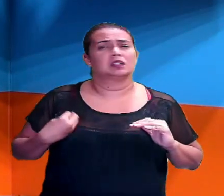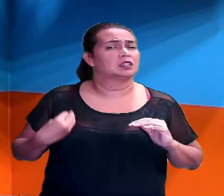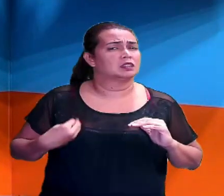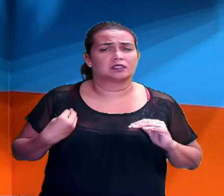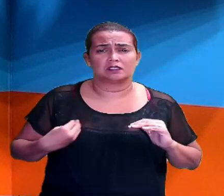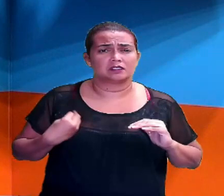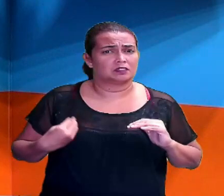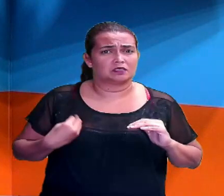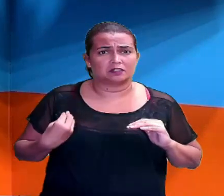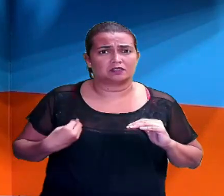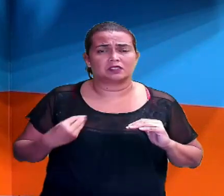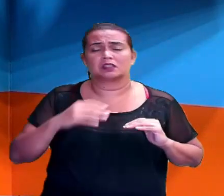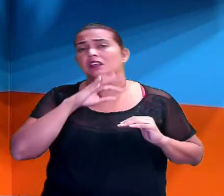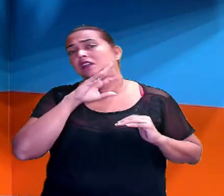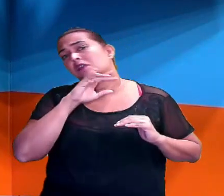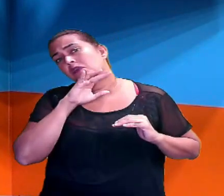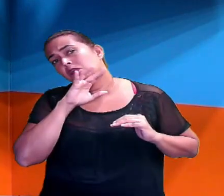vida